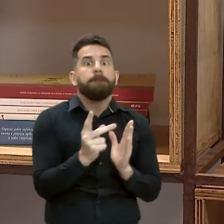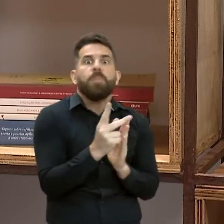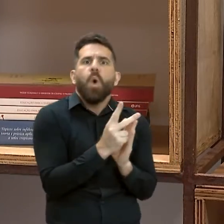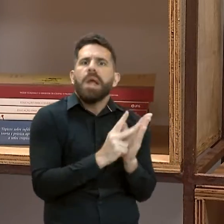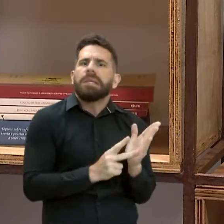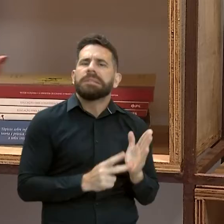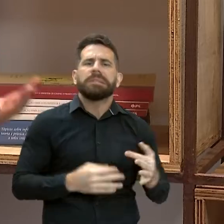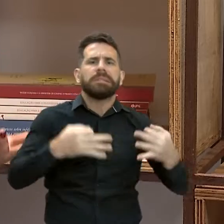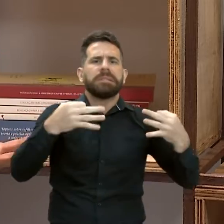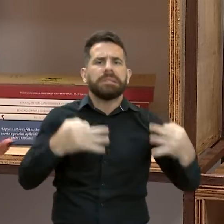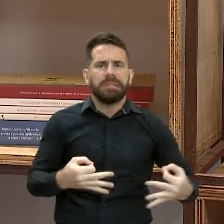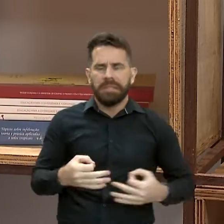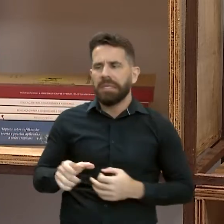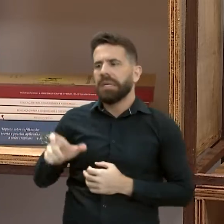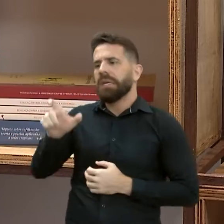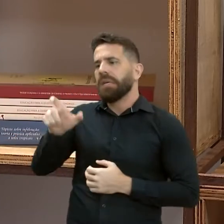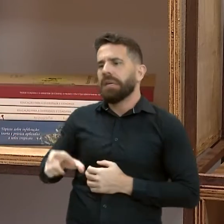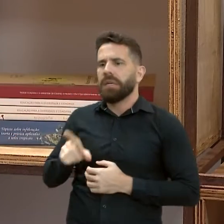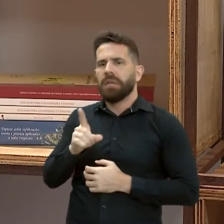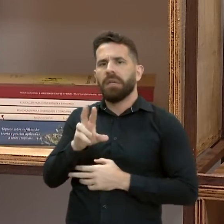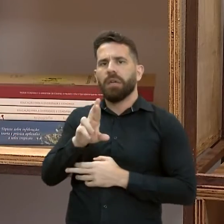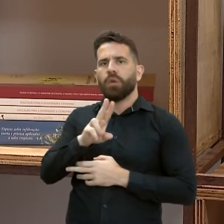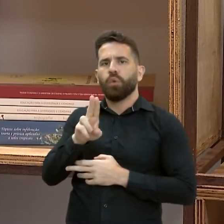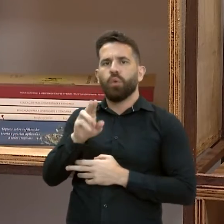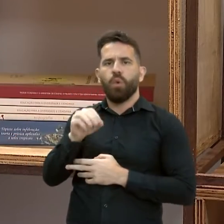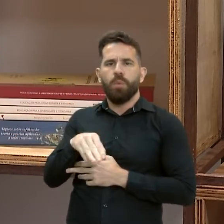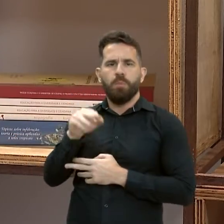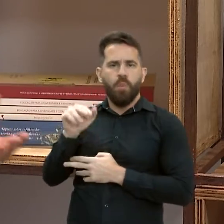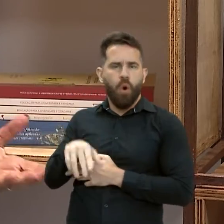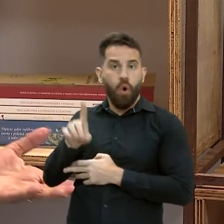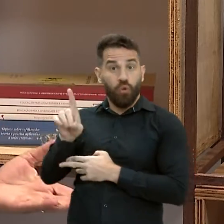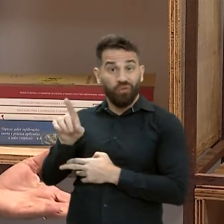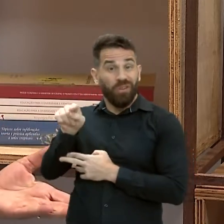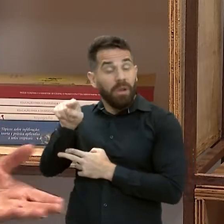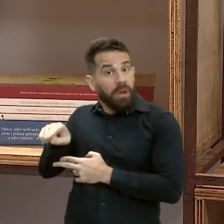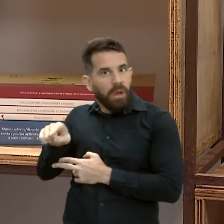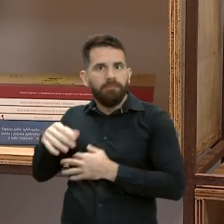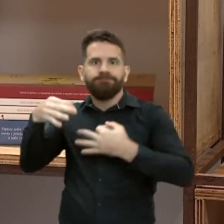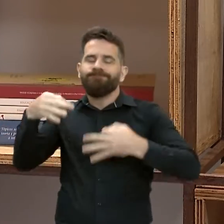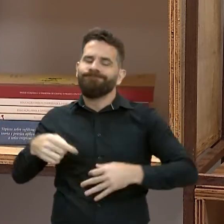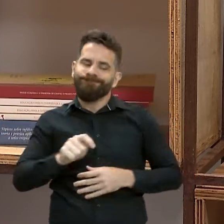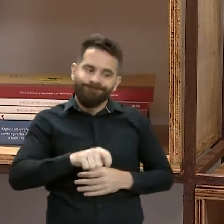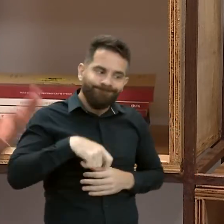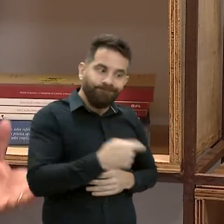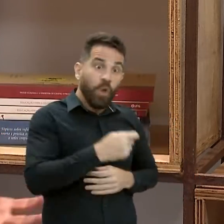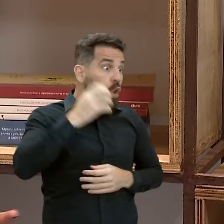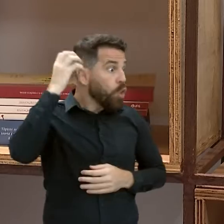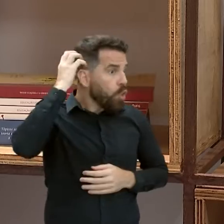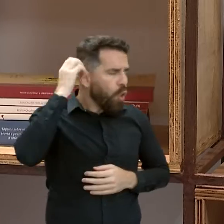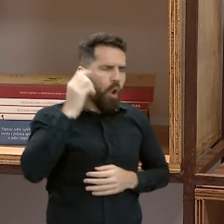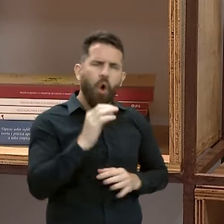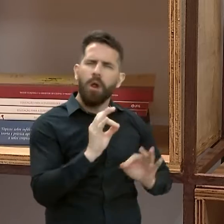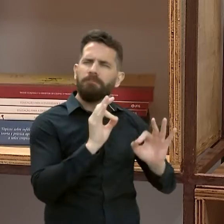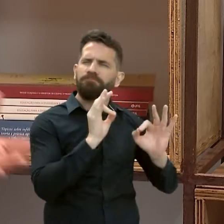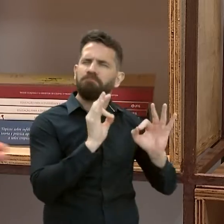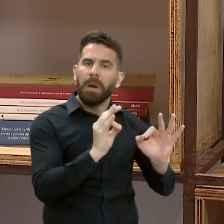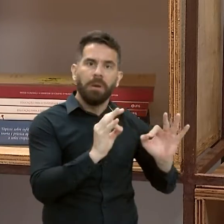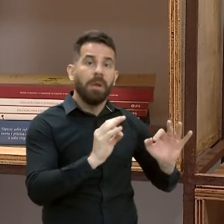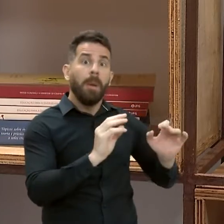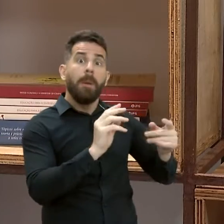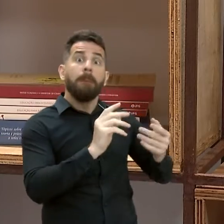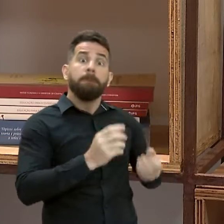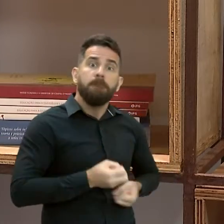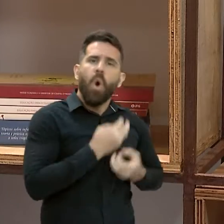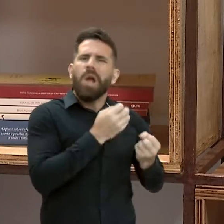estado de graça na poesia, né? Então, considerada por ele a mulher mais importante de Goiás, à época